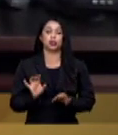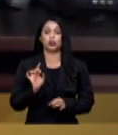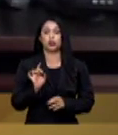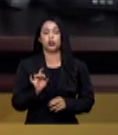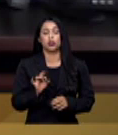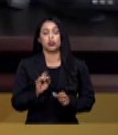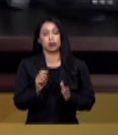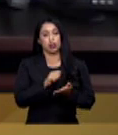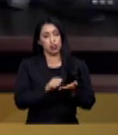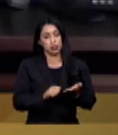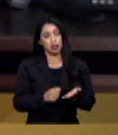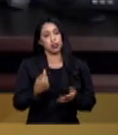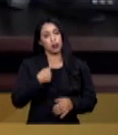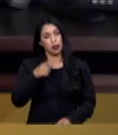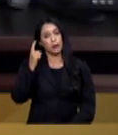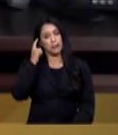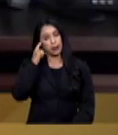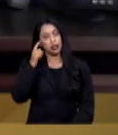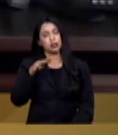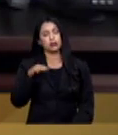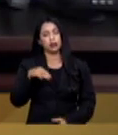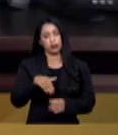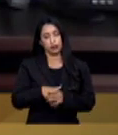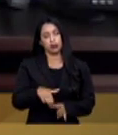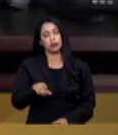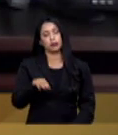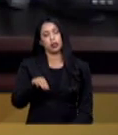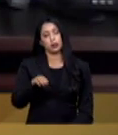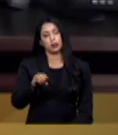de modo que eu estou pela modulação.